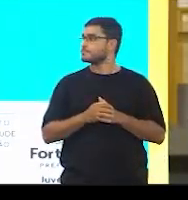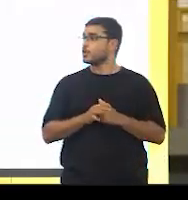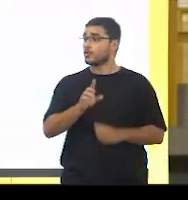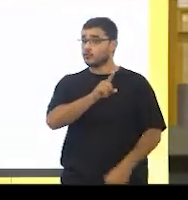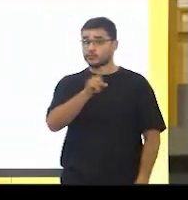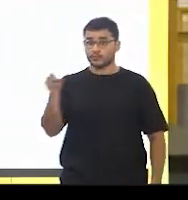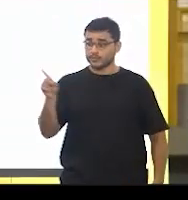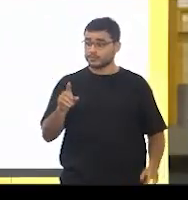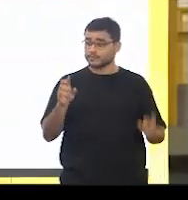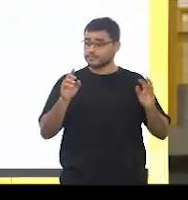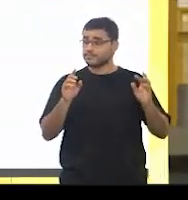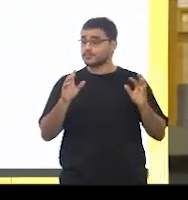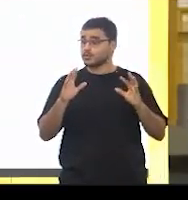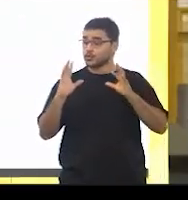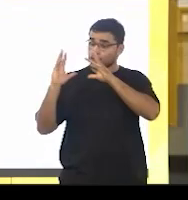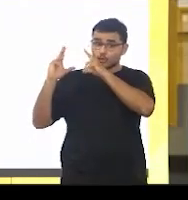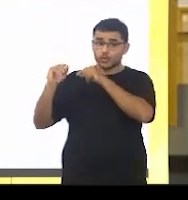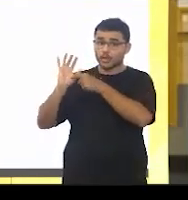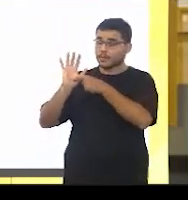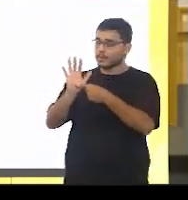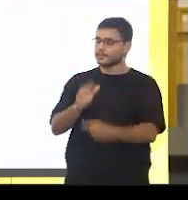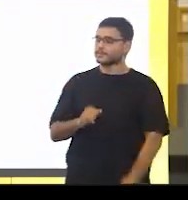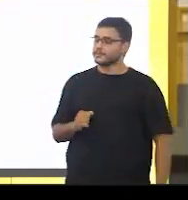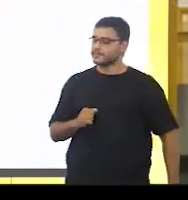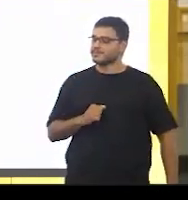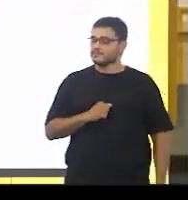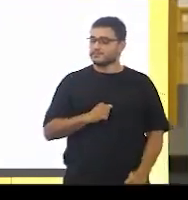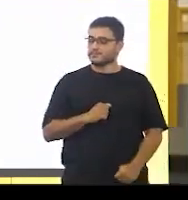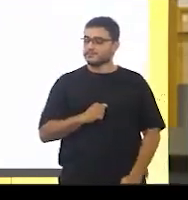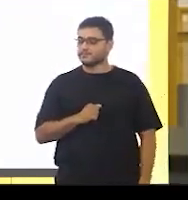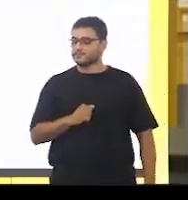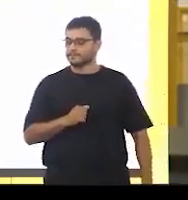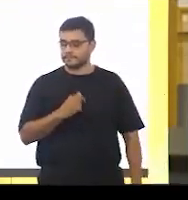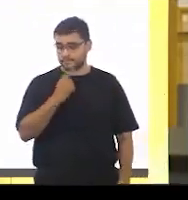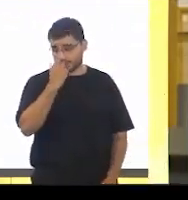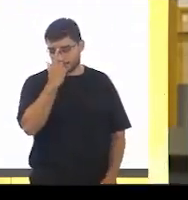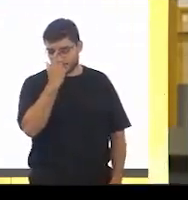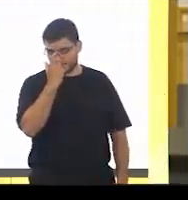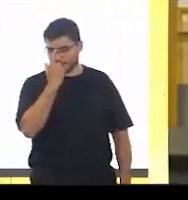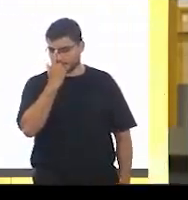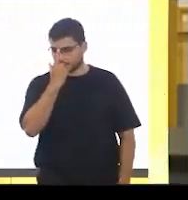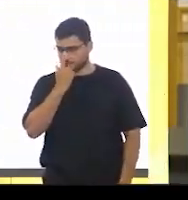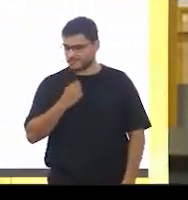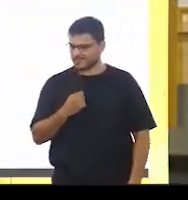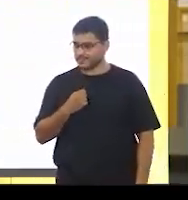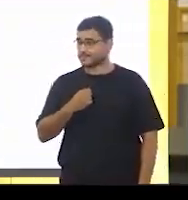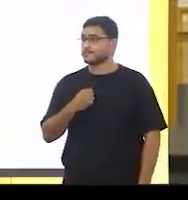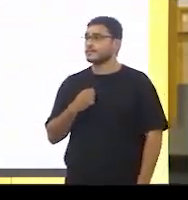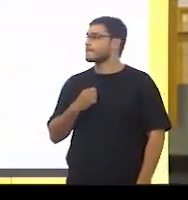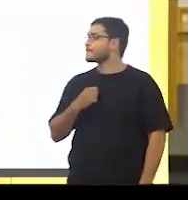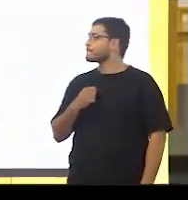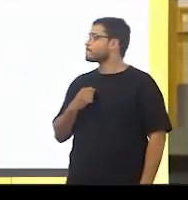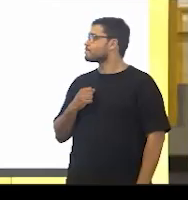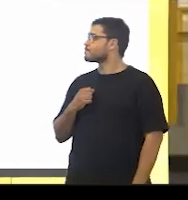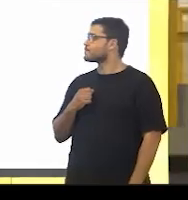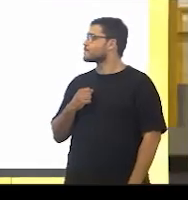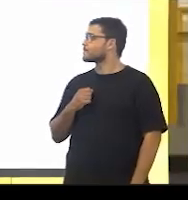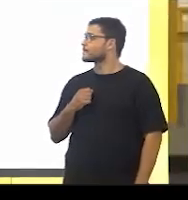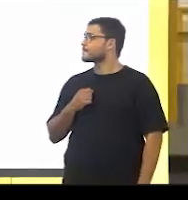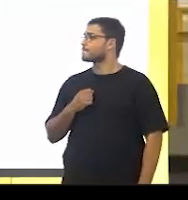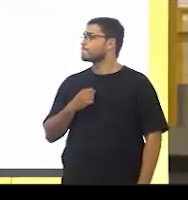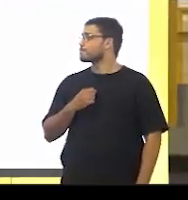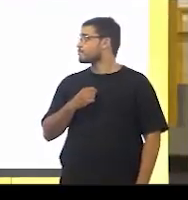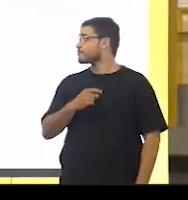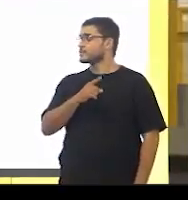fizer isso, vai ser aprovado, não é não, Jorge? Perfeito, meu querido, vamos nós. Moçada, quem já ouviu falar aqui